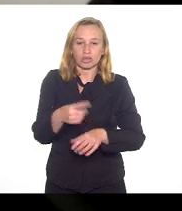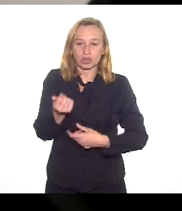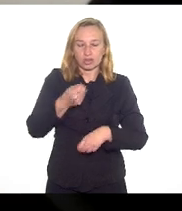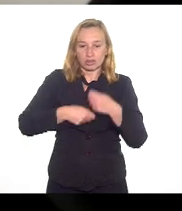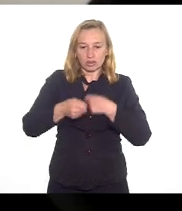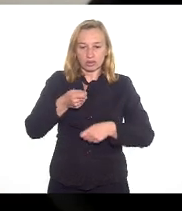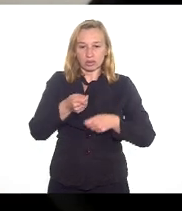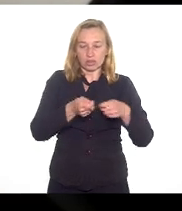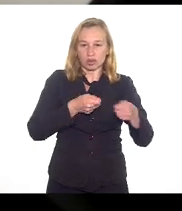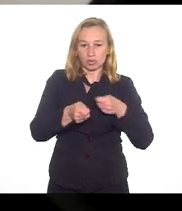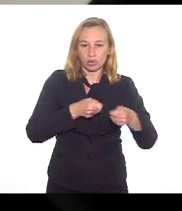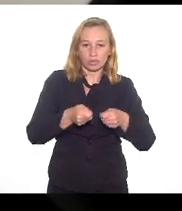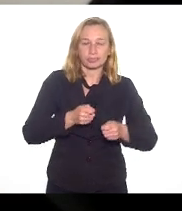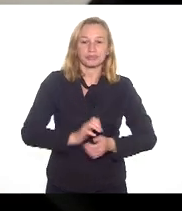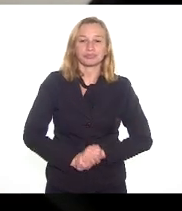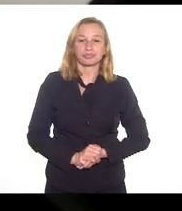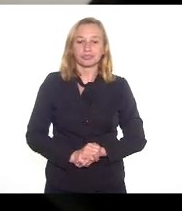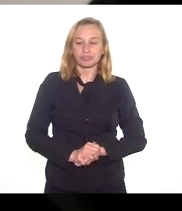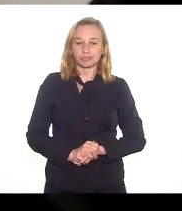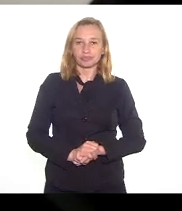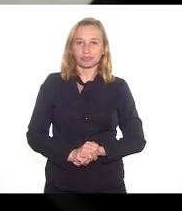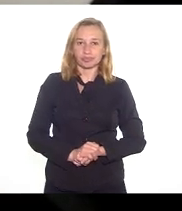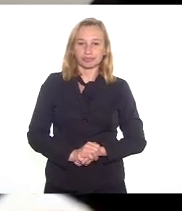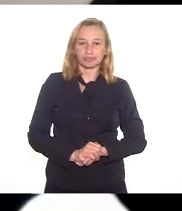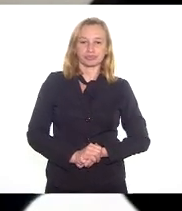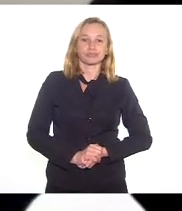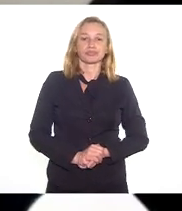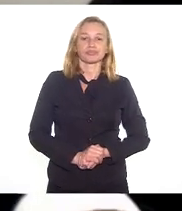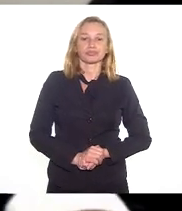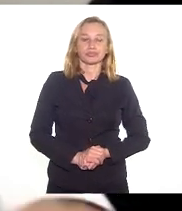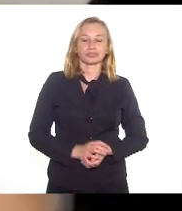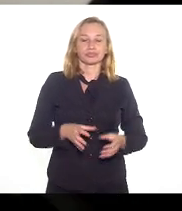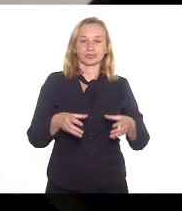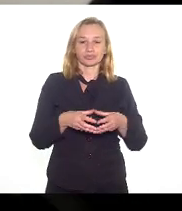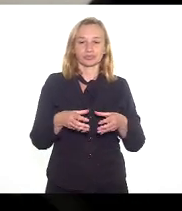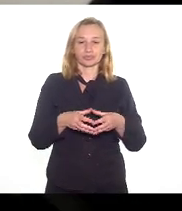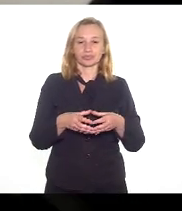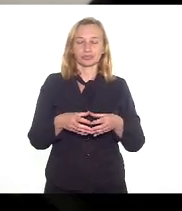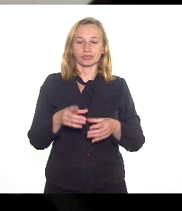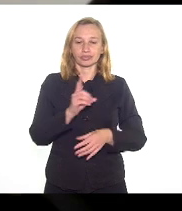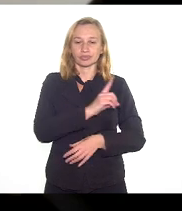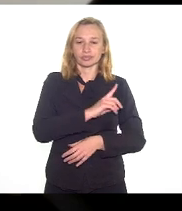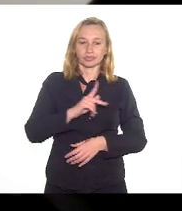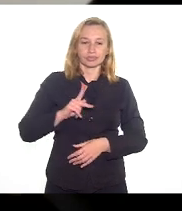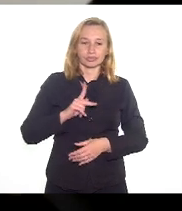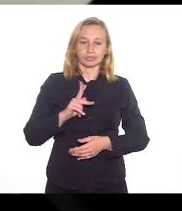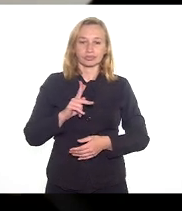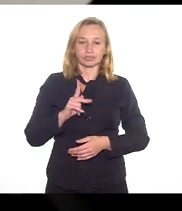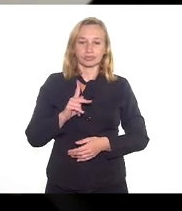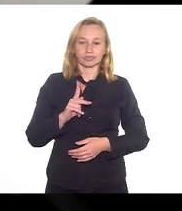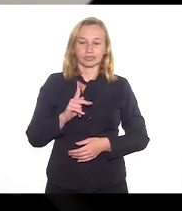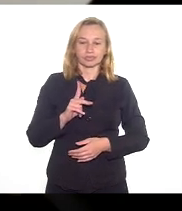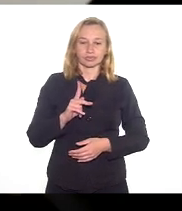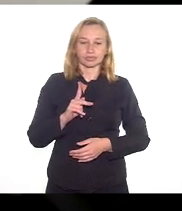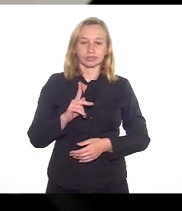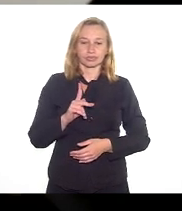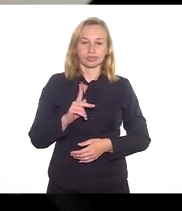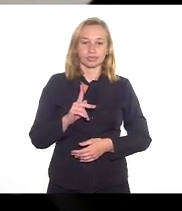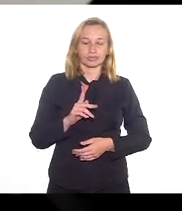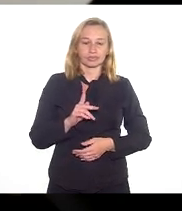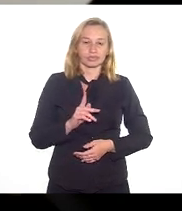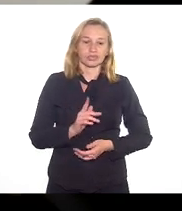Orçamento, Finanças, Fiscalização Financeira e Controle. Para emitir parecer pela Comissão de Defesa Civil, onde já se